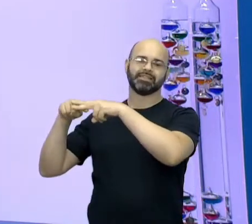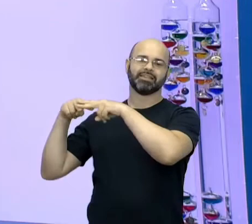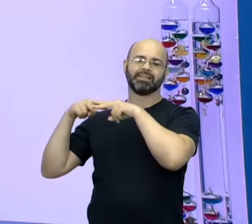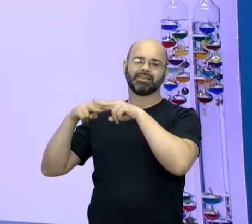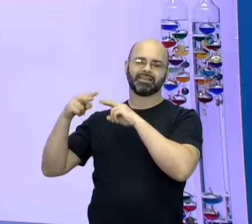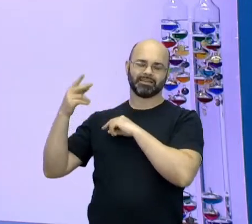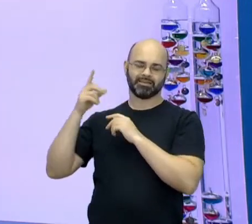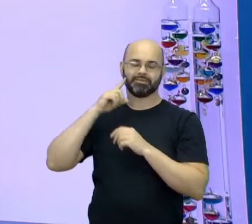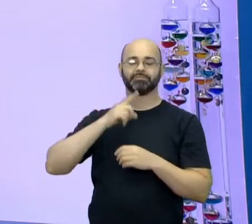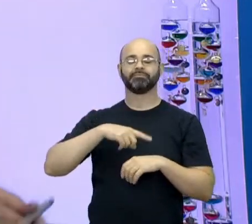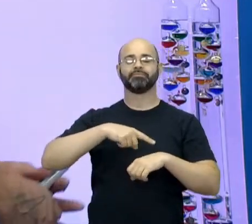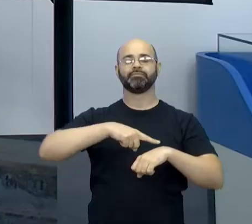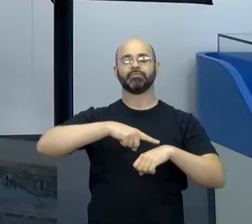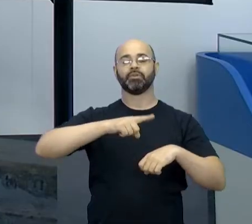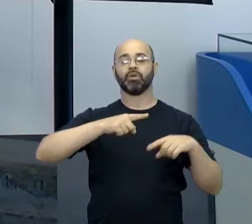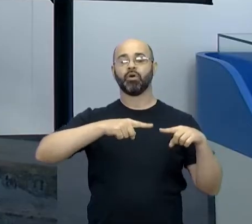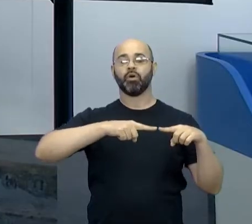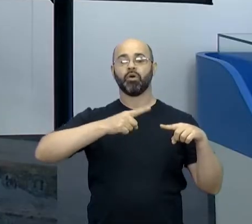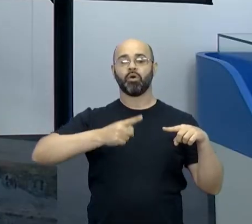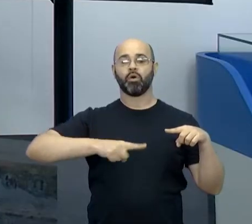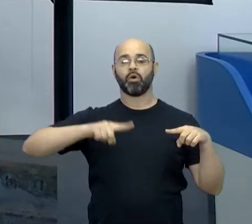ondas eletromagnéticas do ponto de vista do